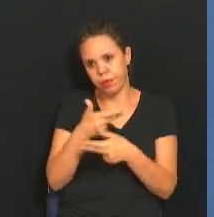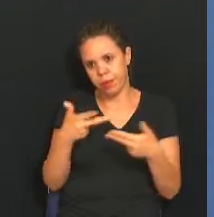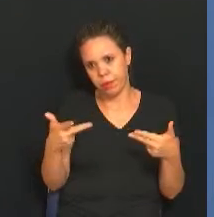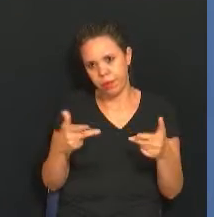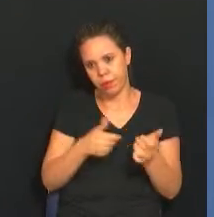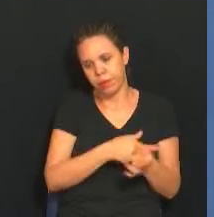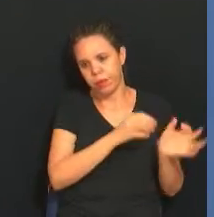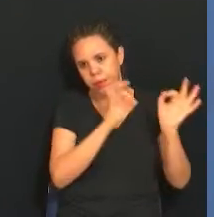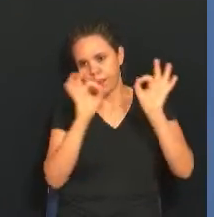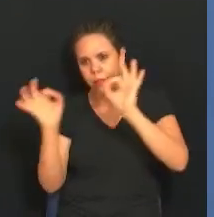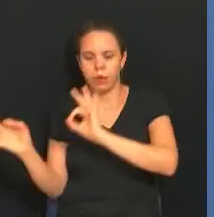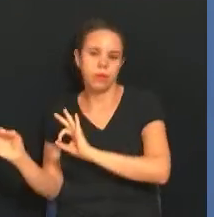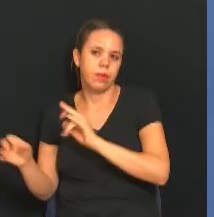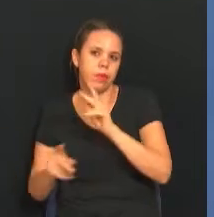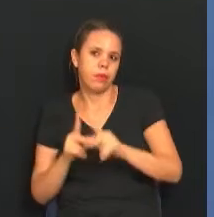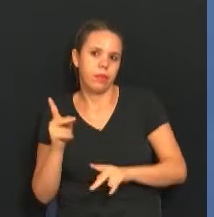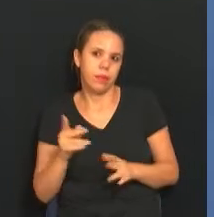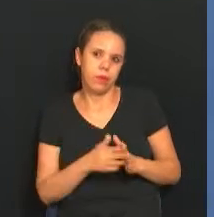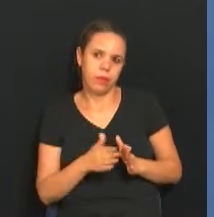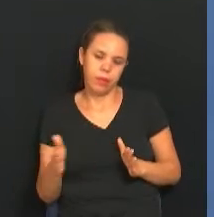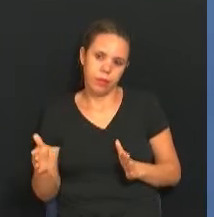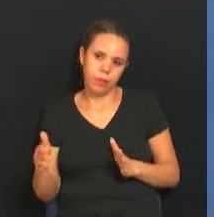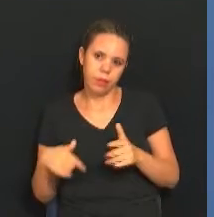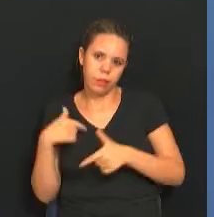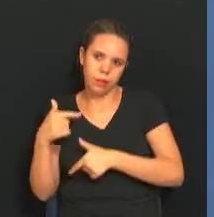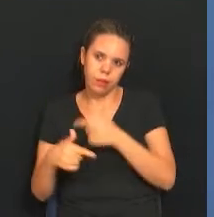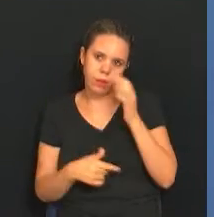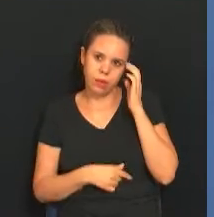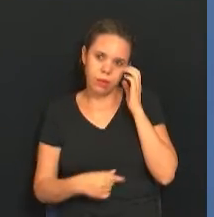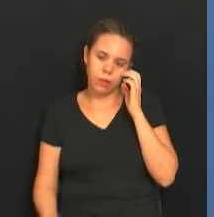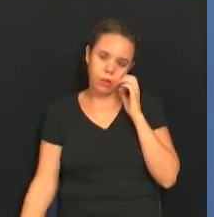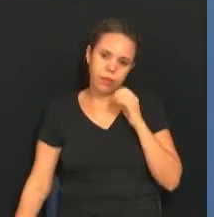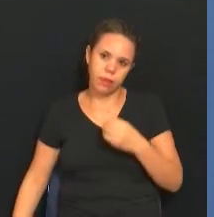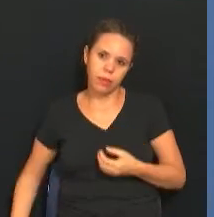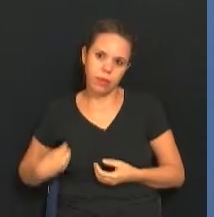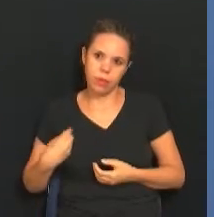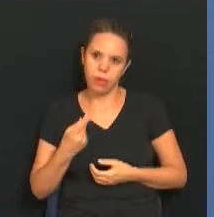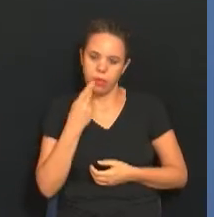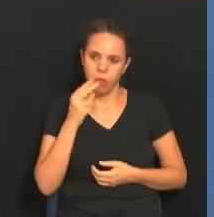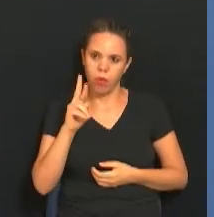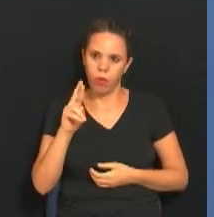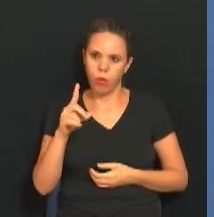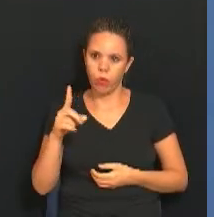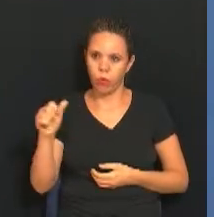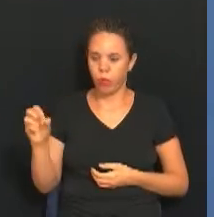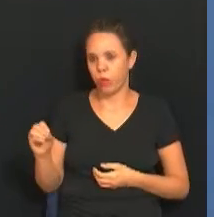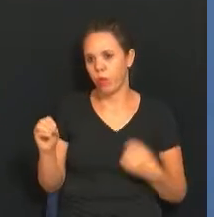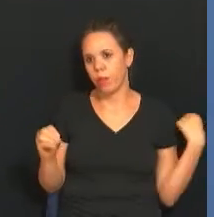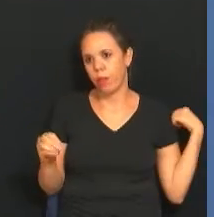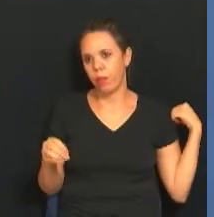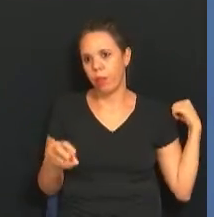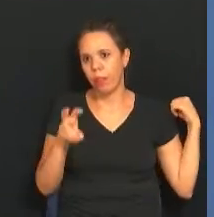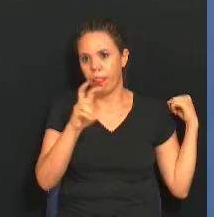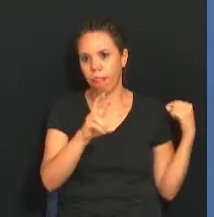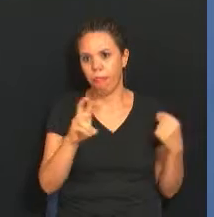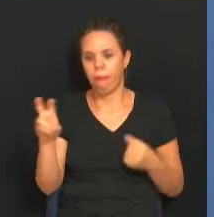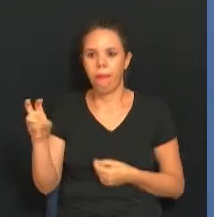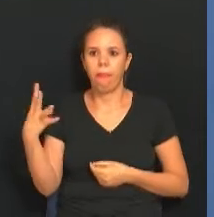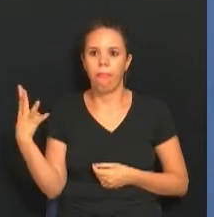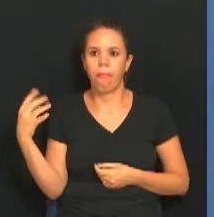que acompanhou o paciente durante toda essa trajetória nós estamos falando do Ronaldo José Medeiros de